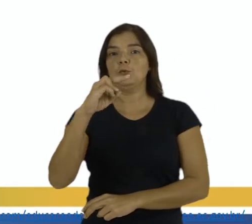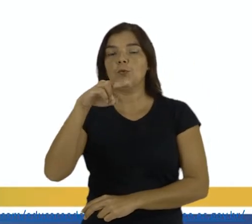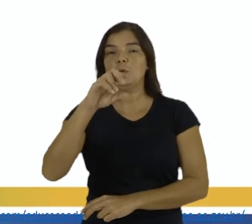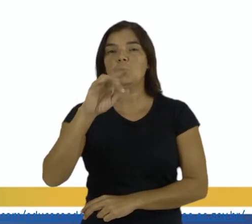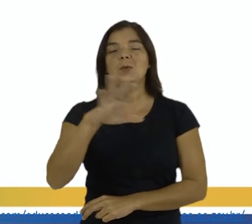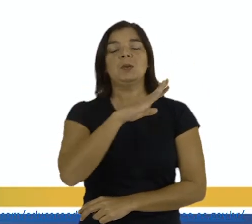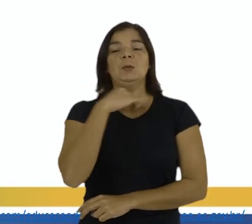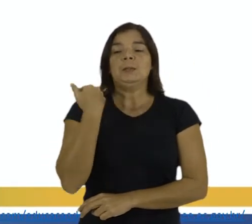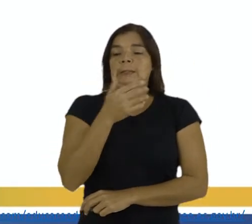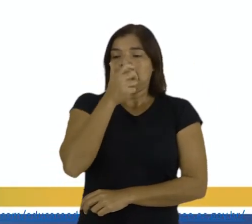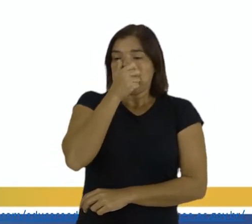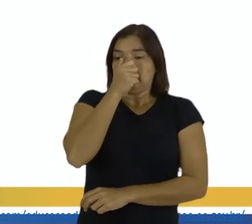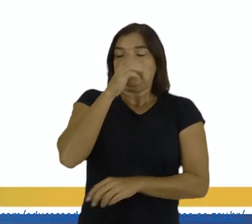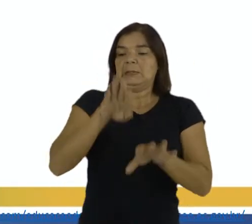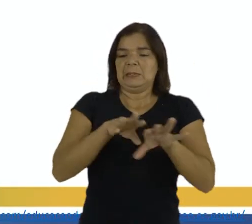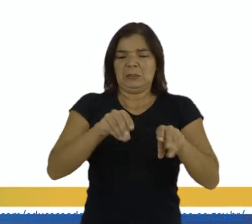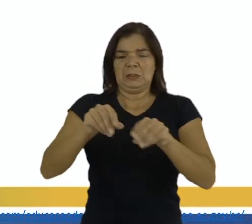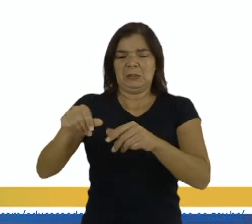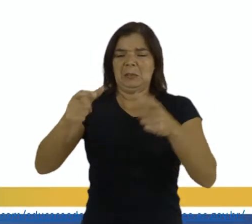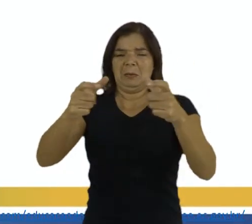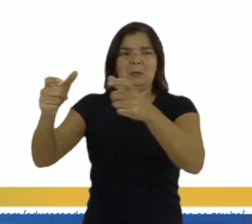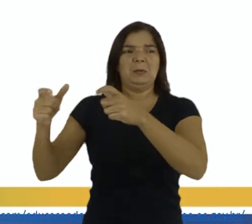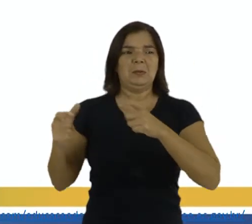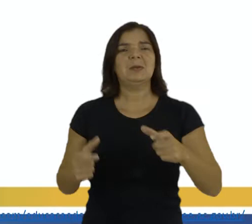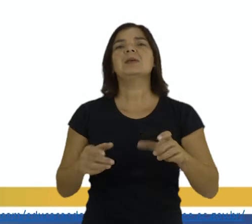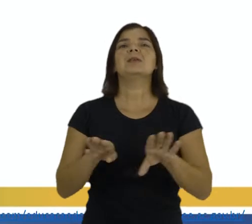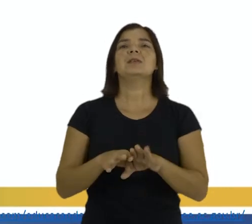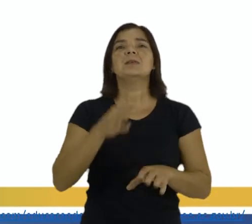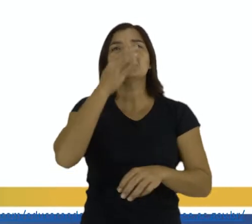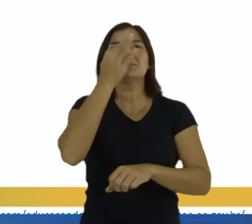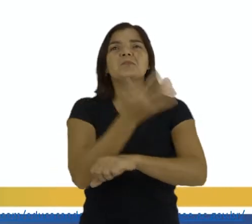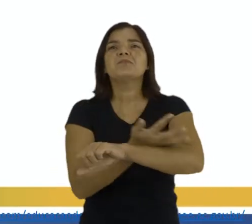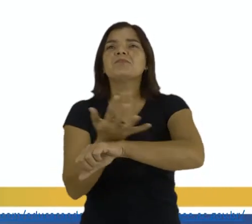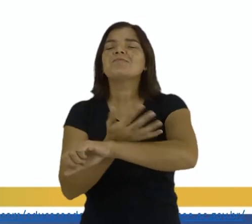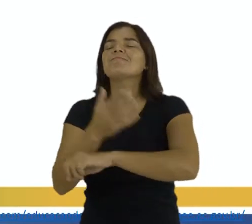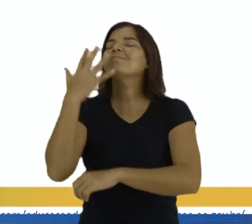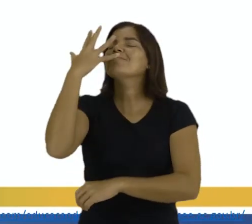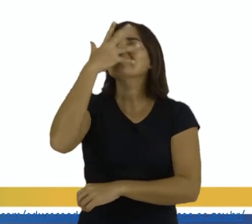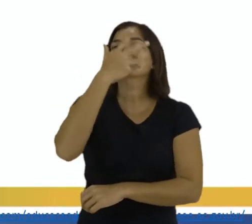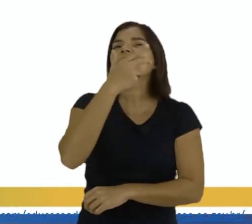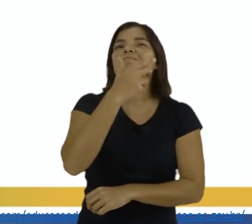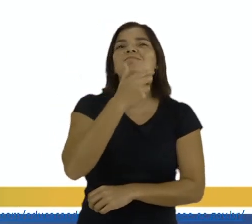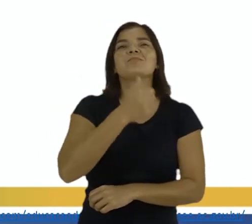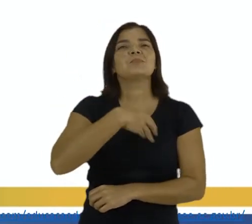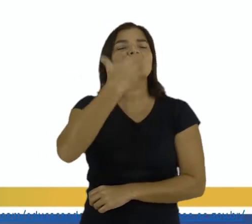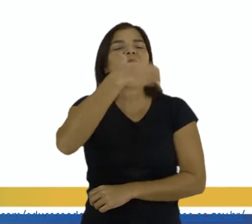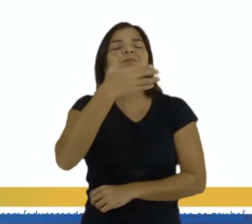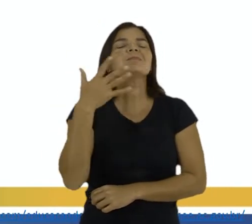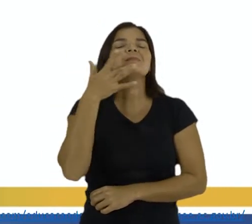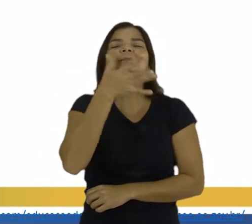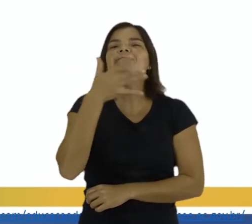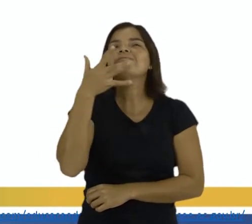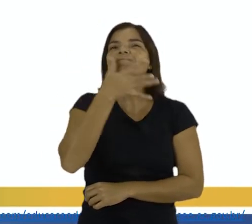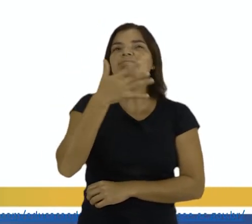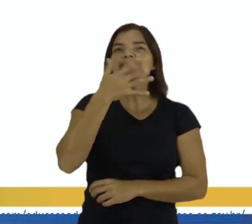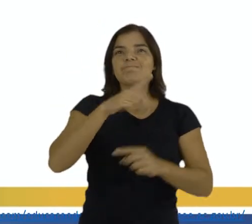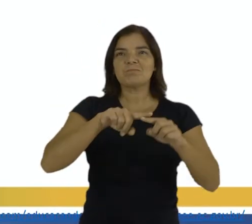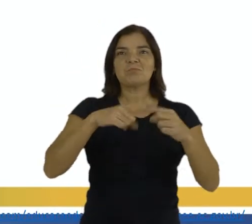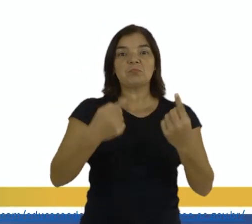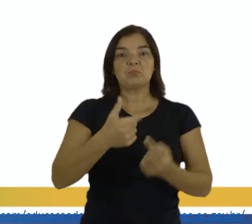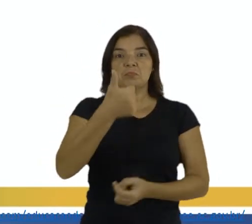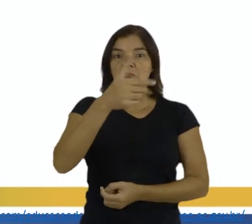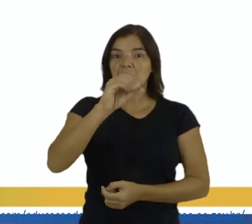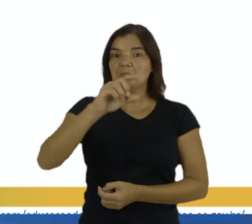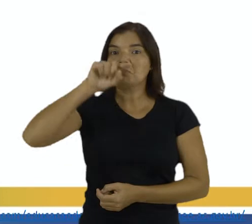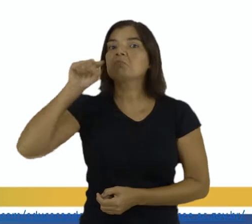morro sufocado em terra estrangeira. Nossas flores são mais bonitas, nossas frutas mais gostosas, mas custam 100 mil